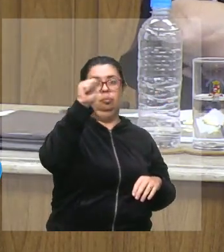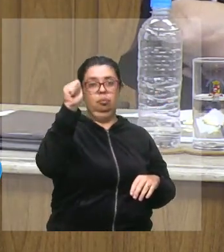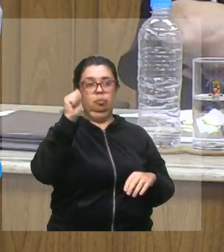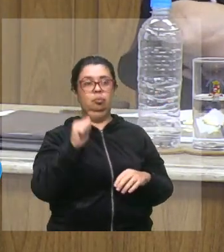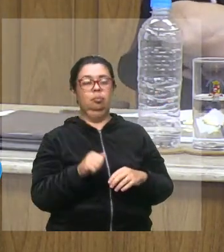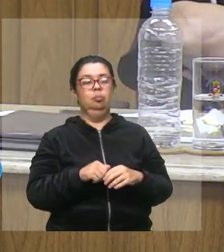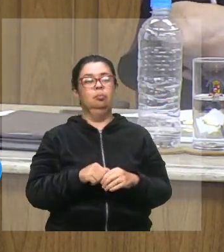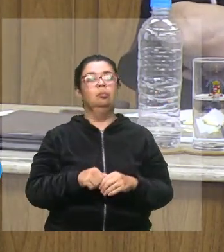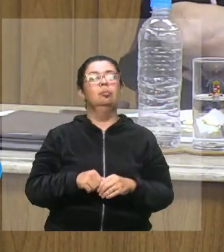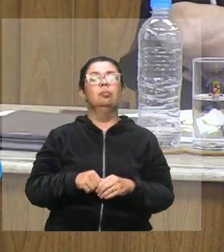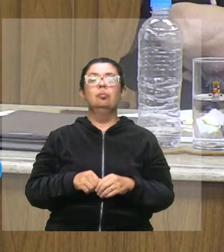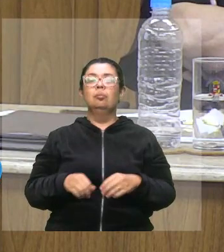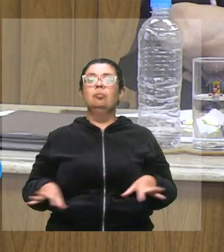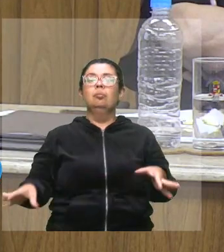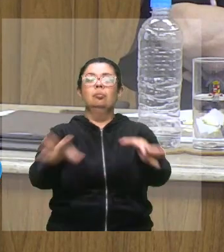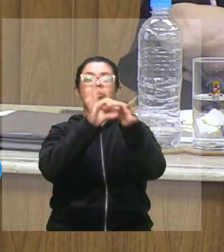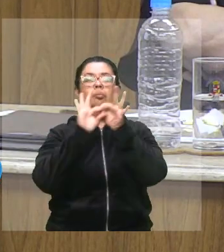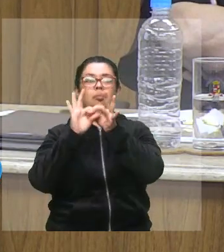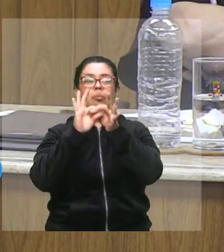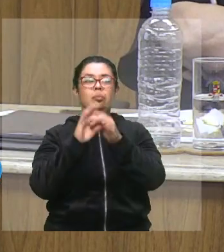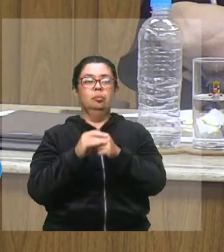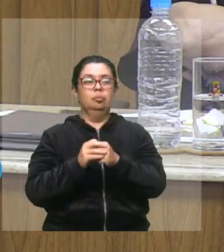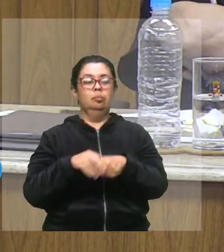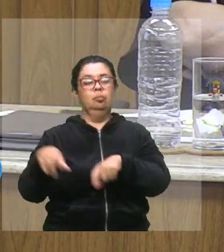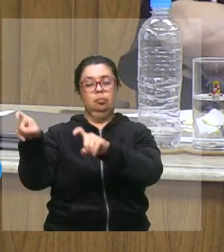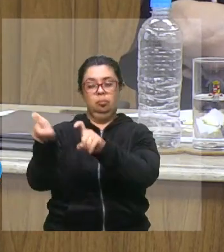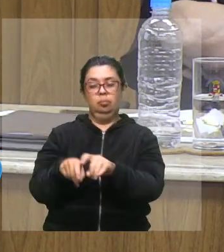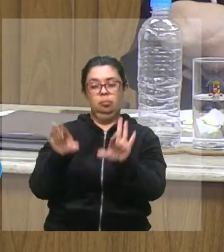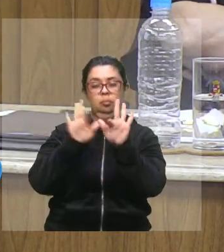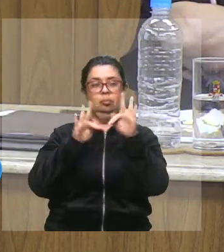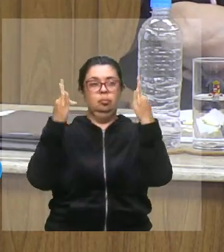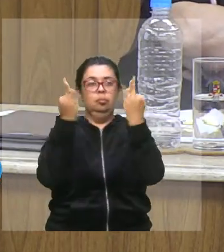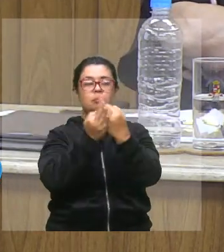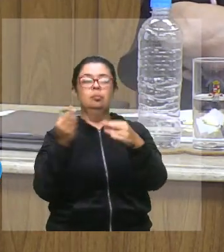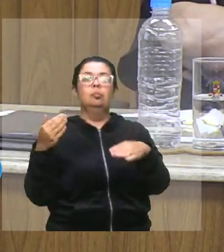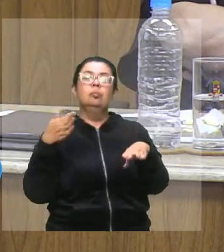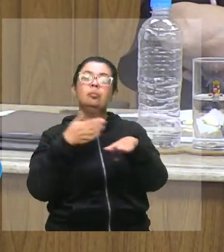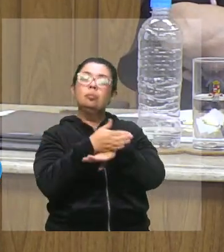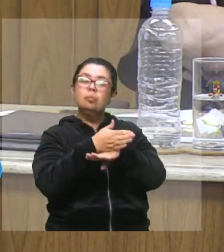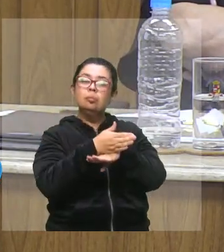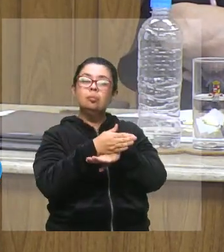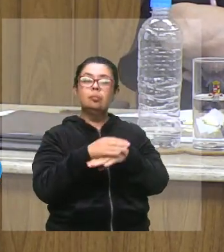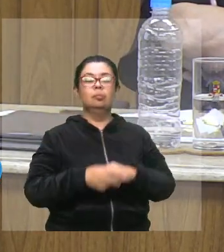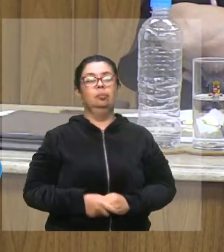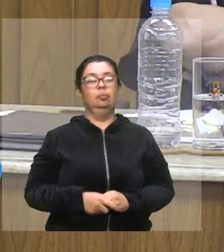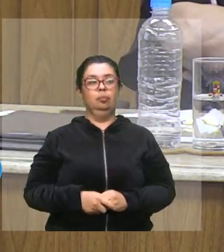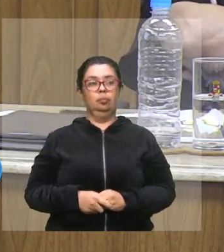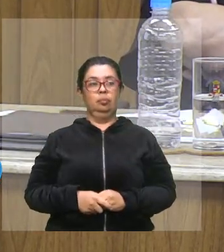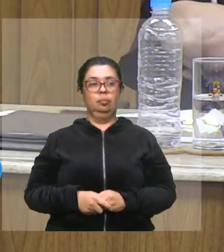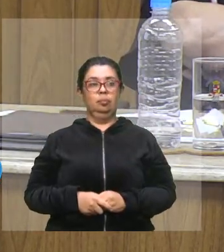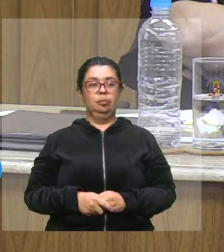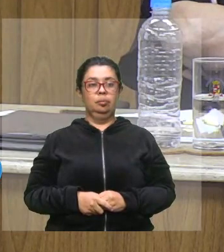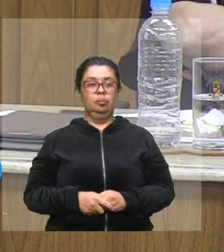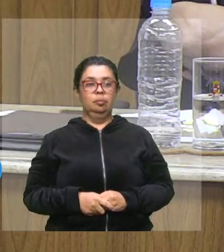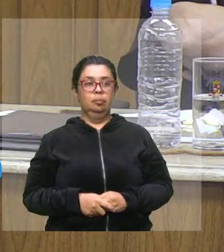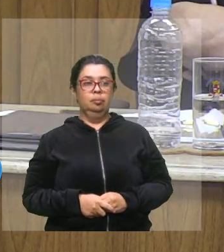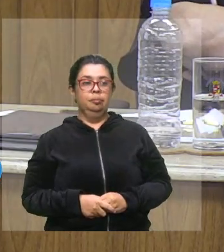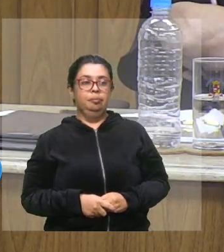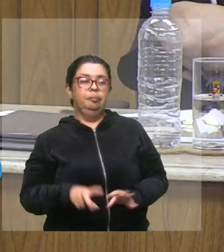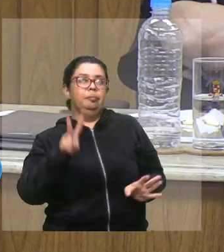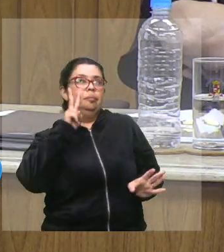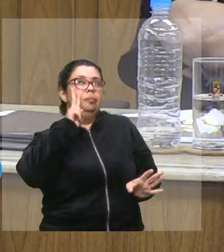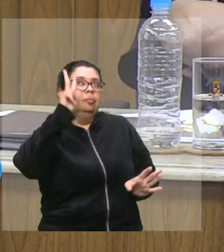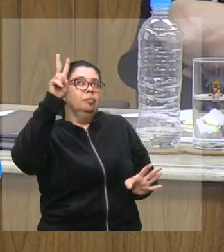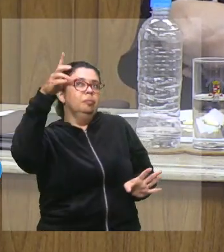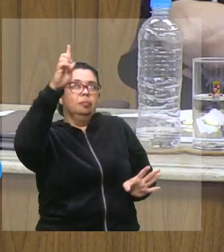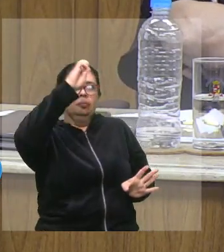serão englobados nessa situação toda. É a agricultura familiar que fará parte desse conglomerado. E aí nós vislumbramos uma ideia